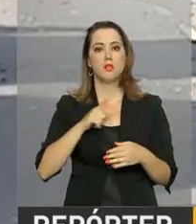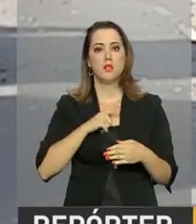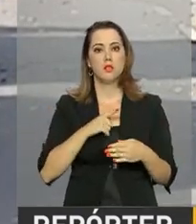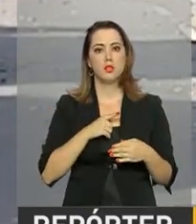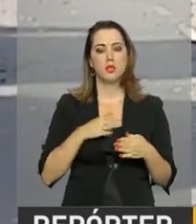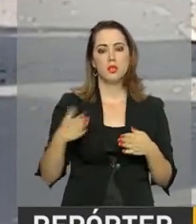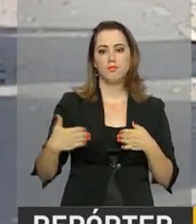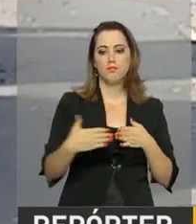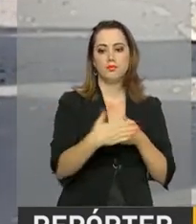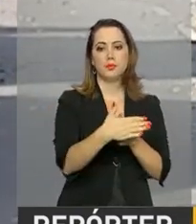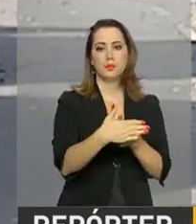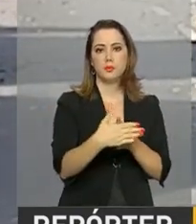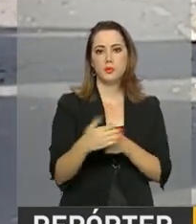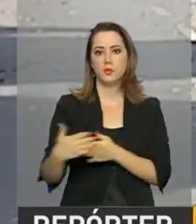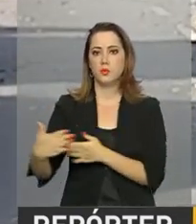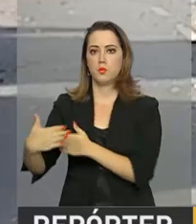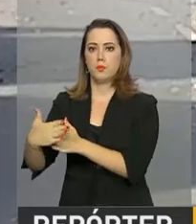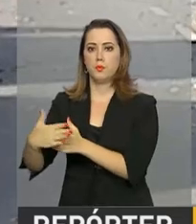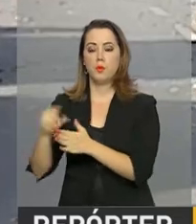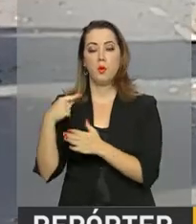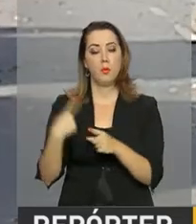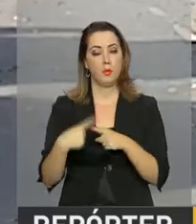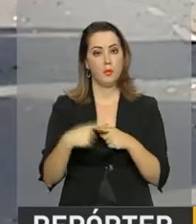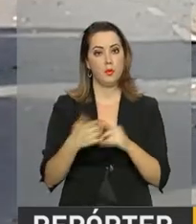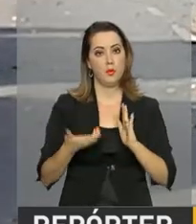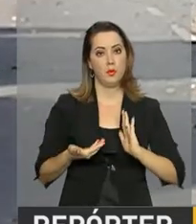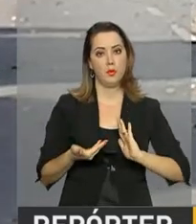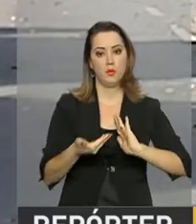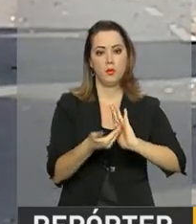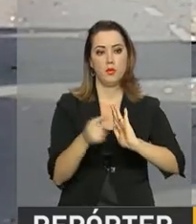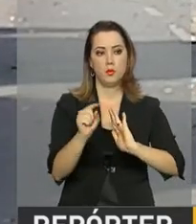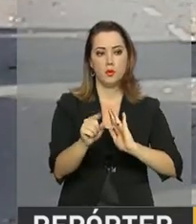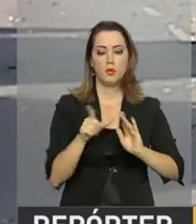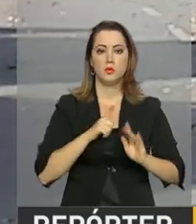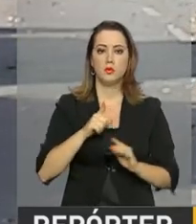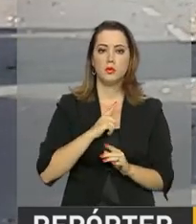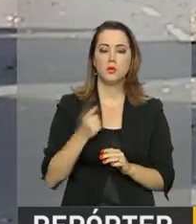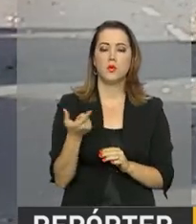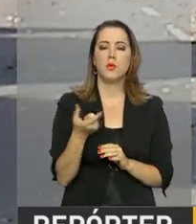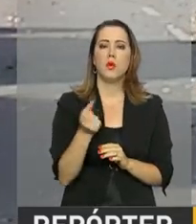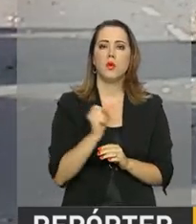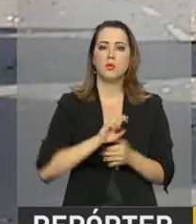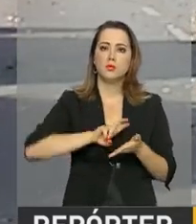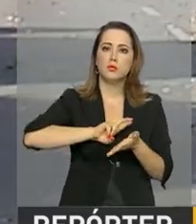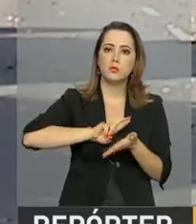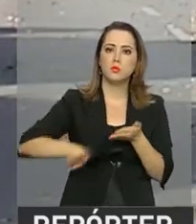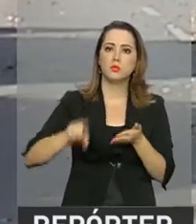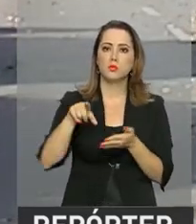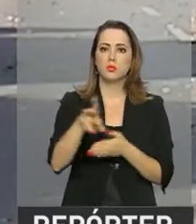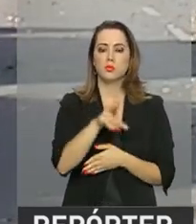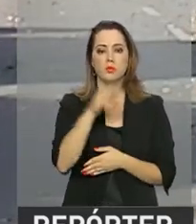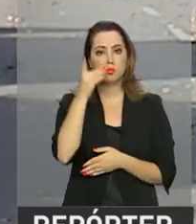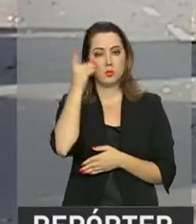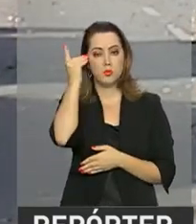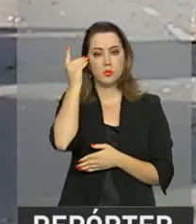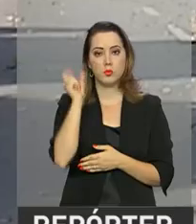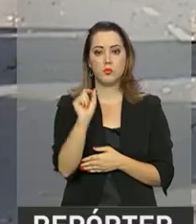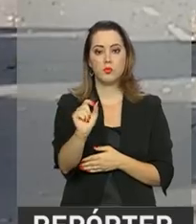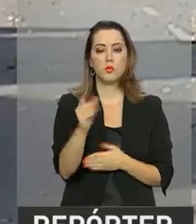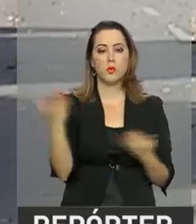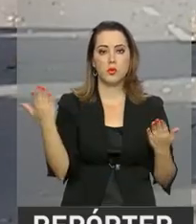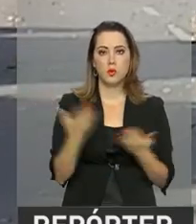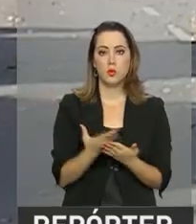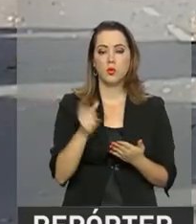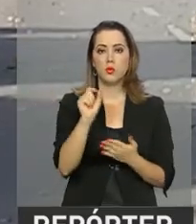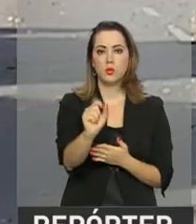sentidos por conta da votação no senado do processo de impitma da presidente afastada Dilma russef na sessão de hoje acusação